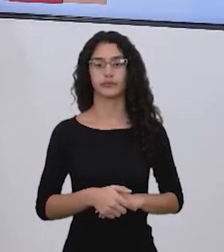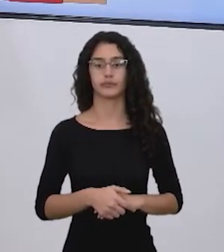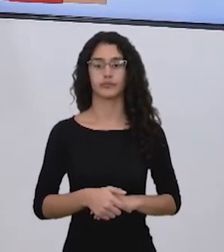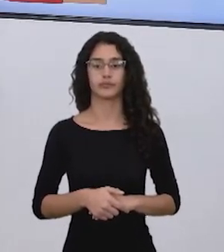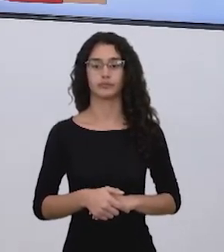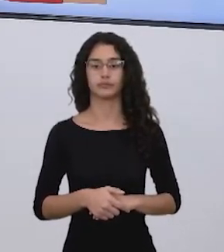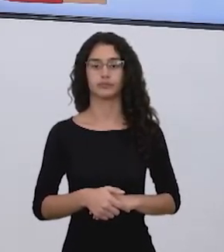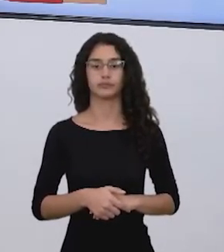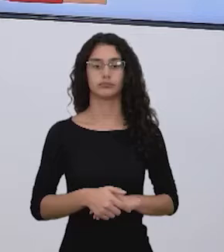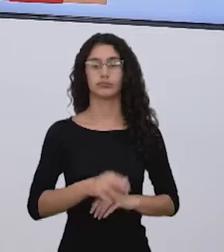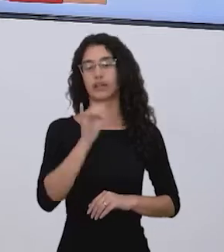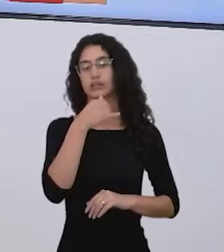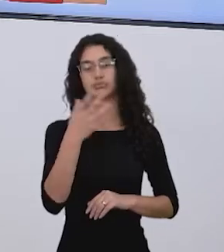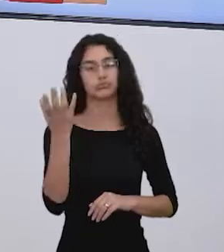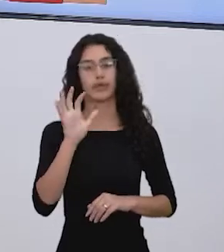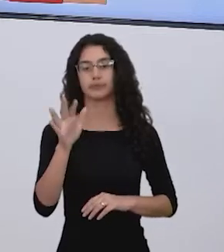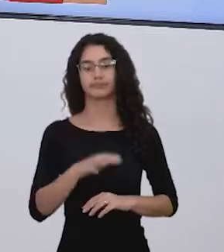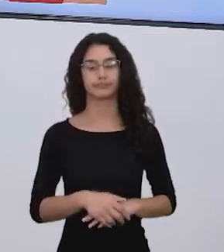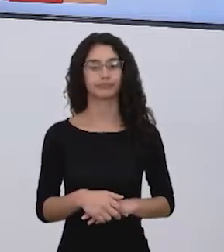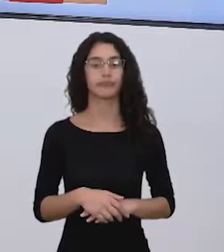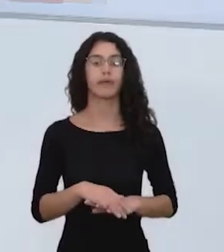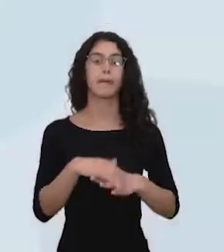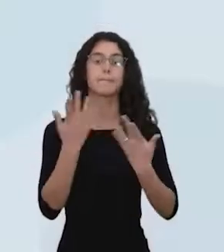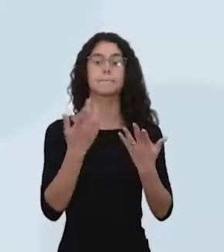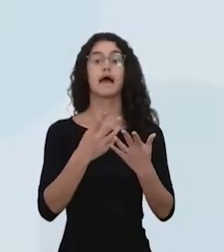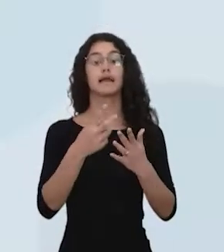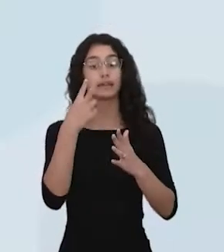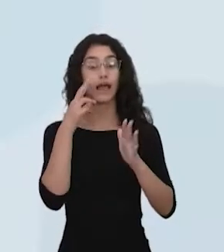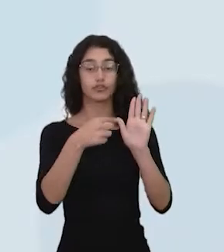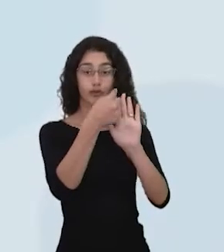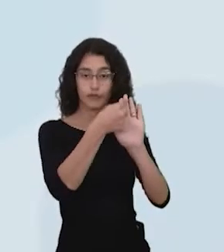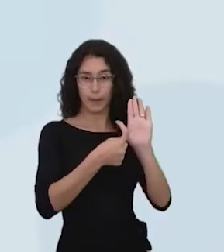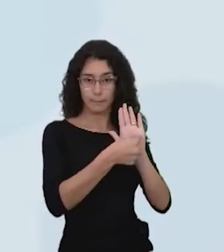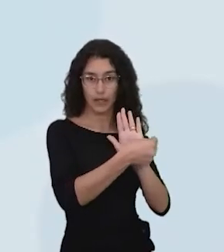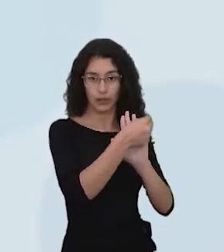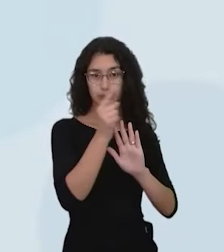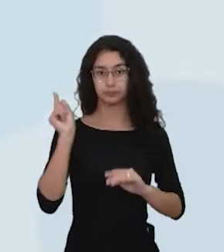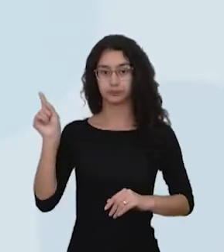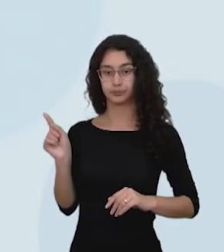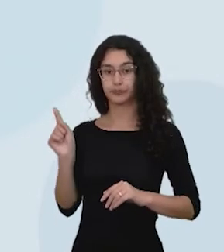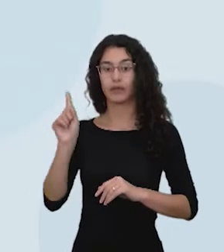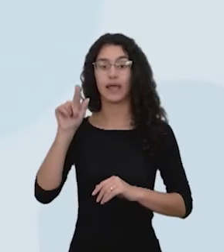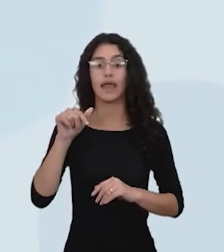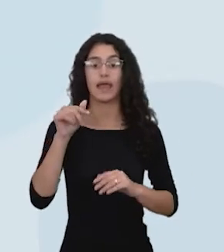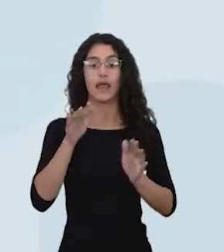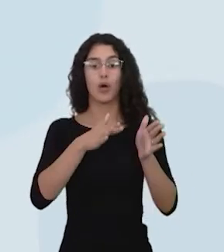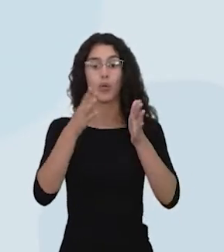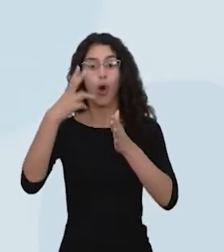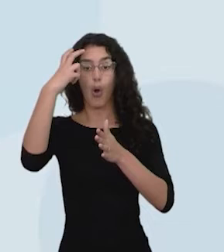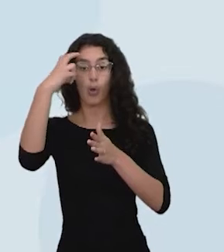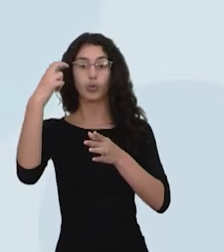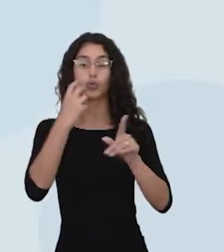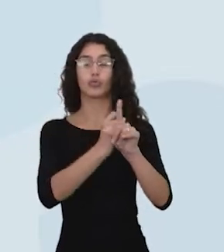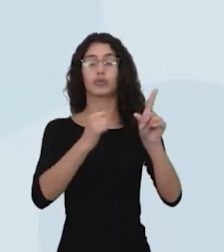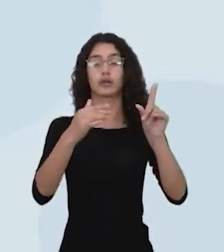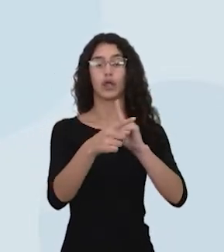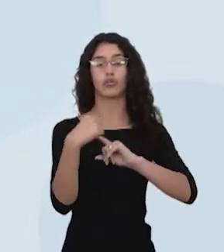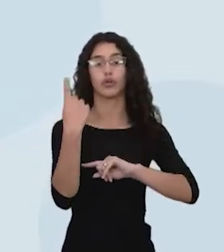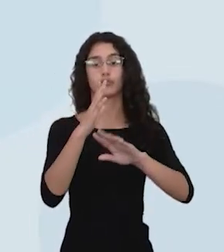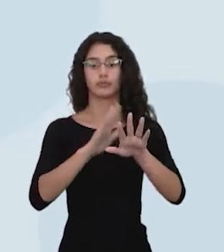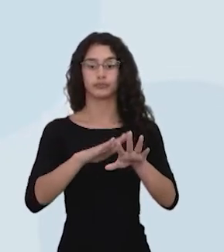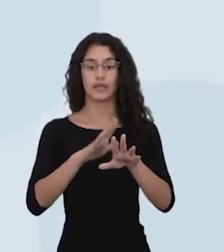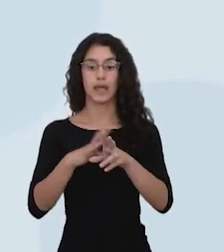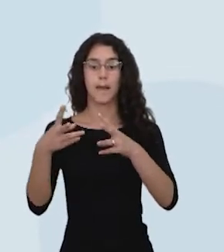A caneta desistiu da gente, mas assim, o que está circulado de vermelho aí é a parte do Cultura e Sociedade, é o que a gente